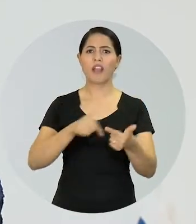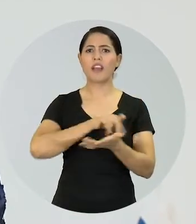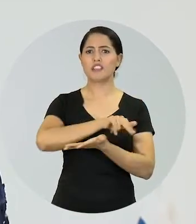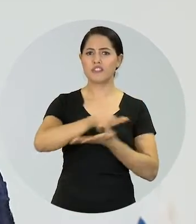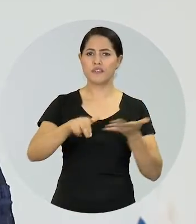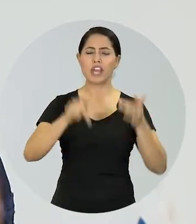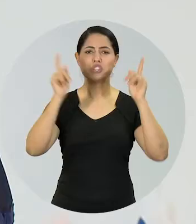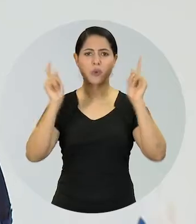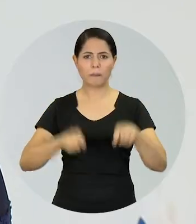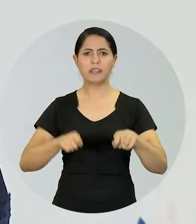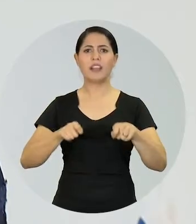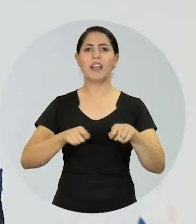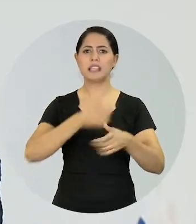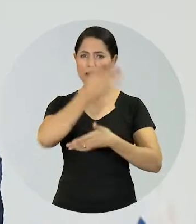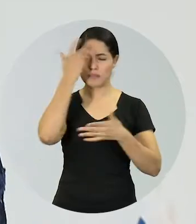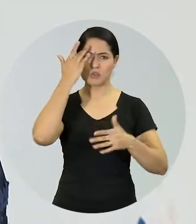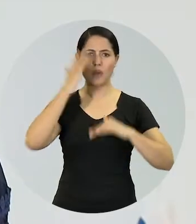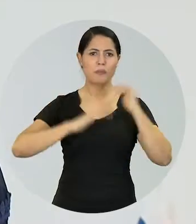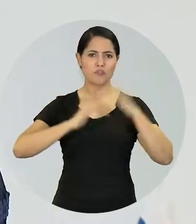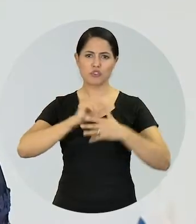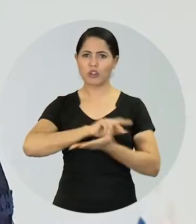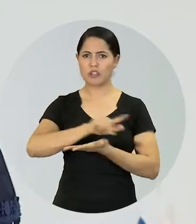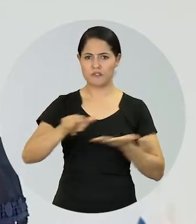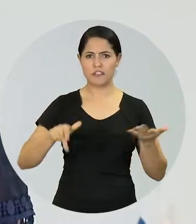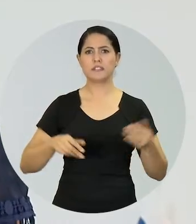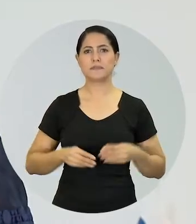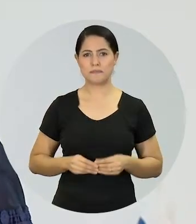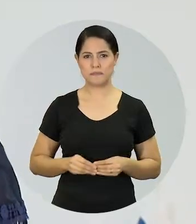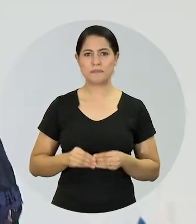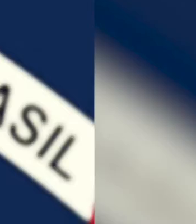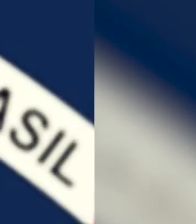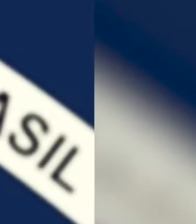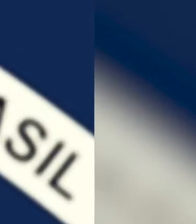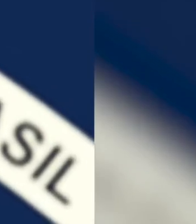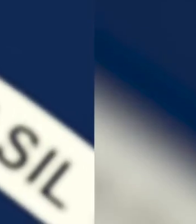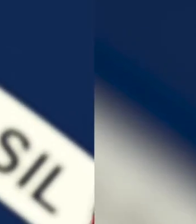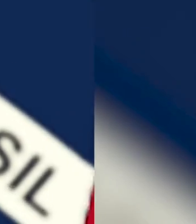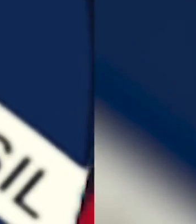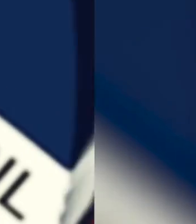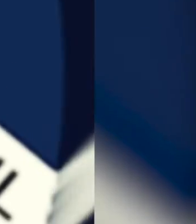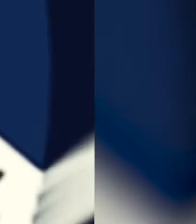a composição com diversas competências e de profissionais de experiências diferentes.